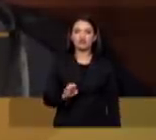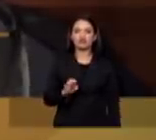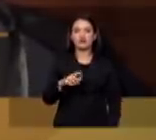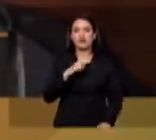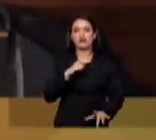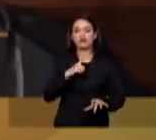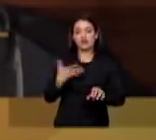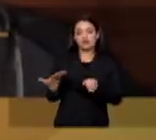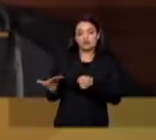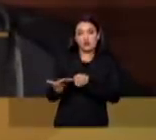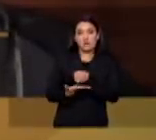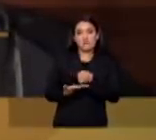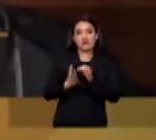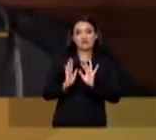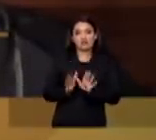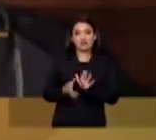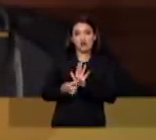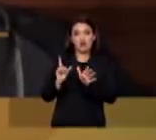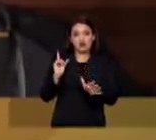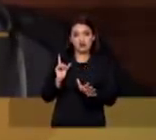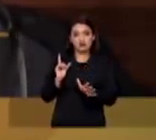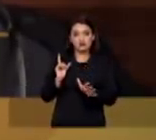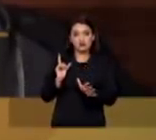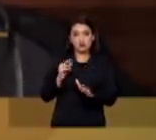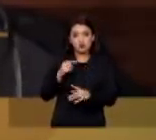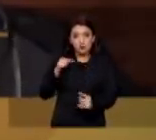da arguição de suspeição,